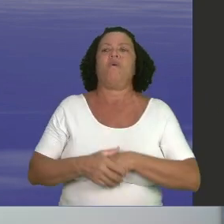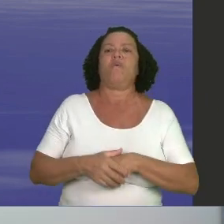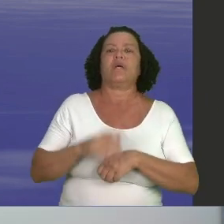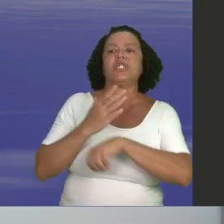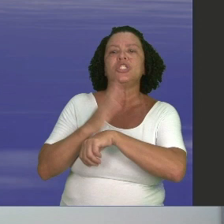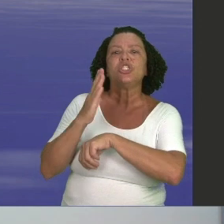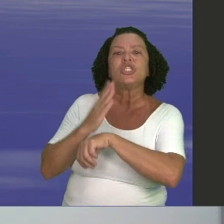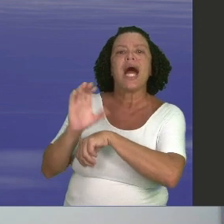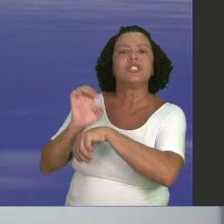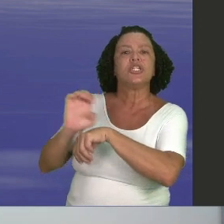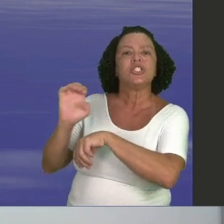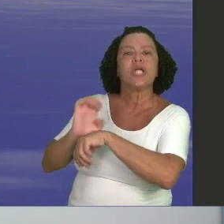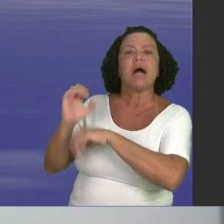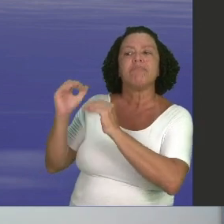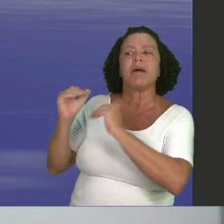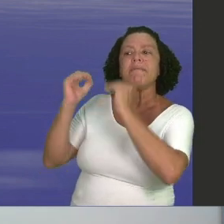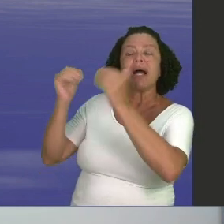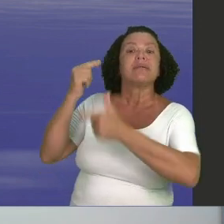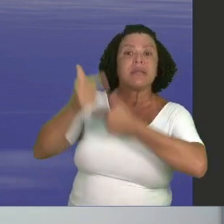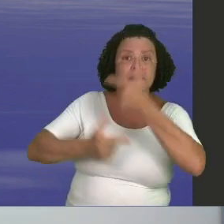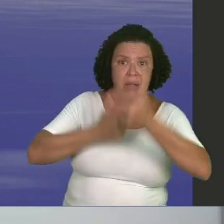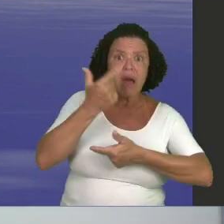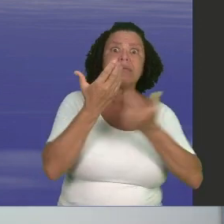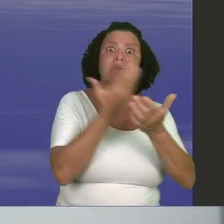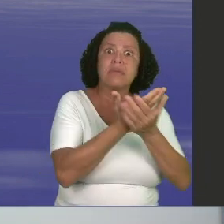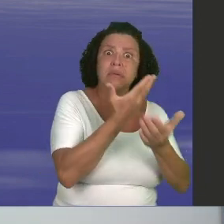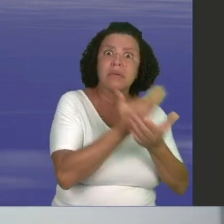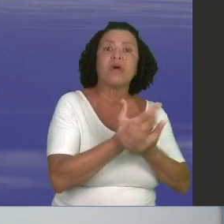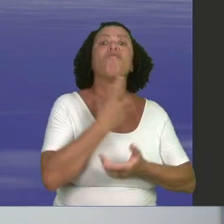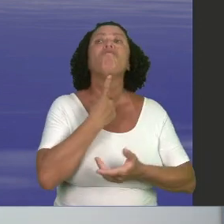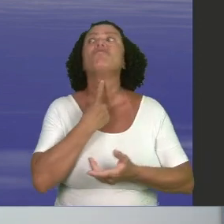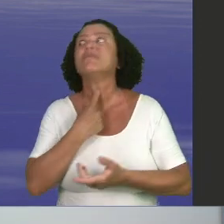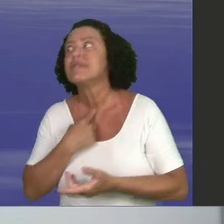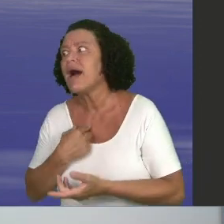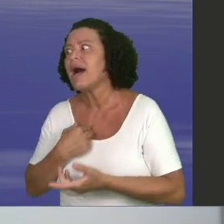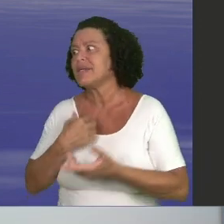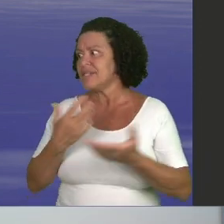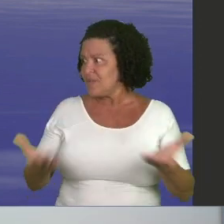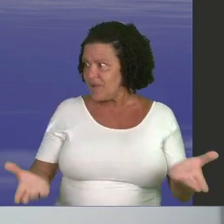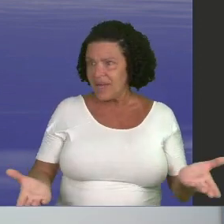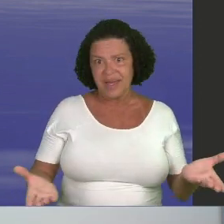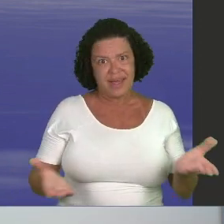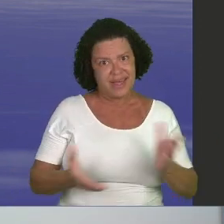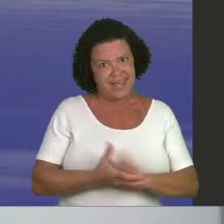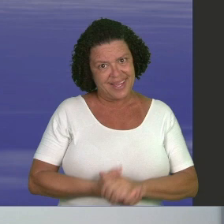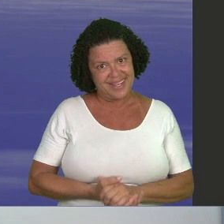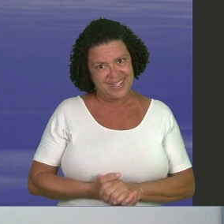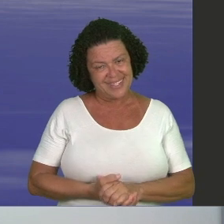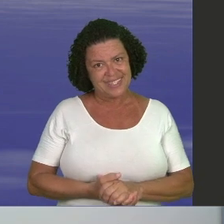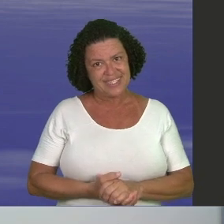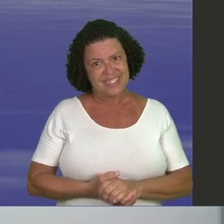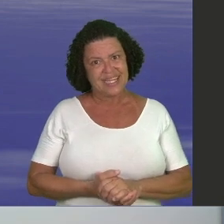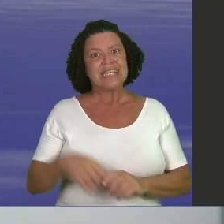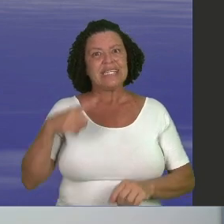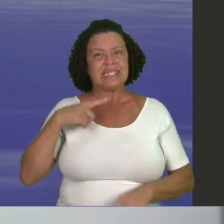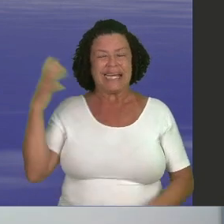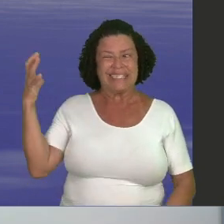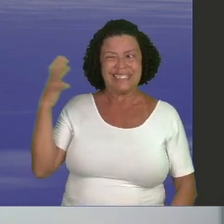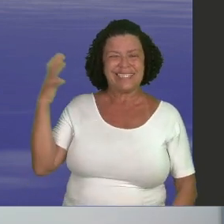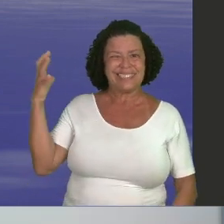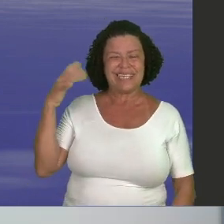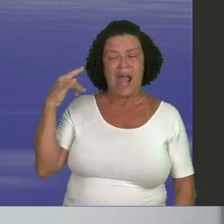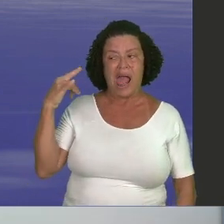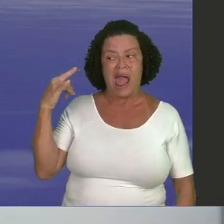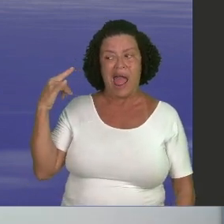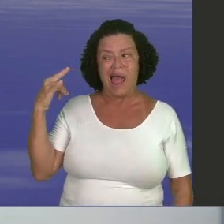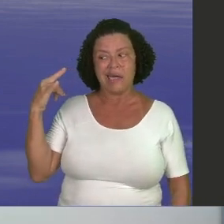superior. Temos que trabalhar com gana, com vontade. Se vem aquela tentação, nós temos